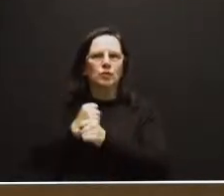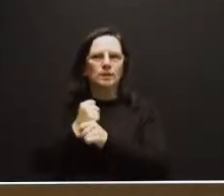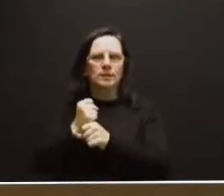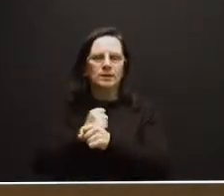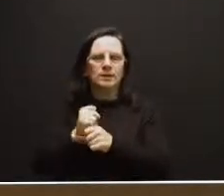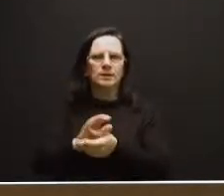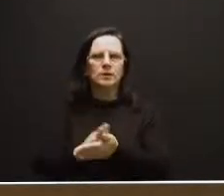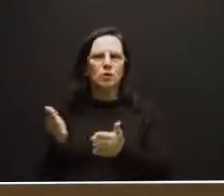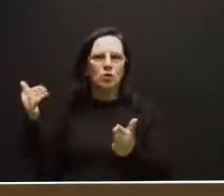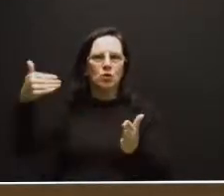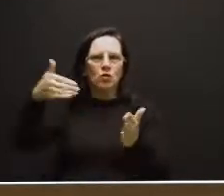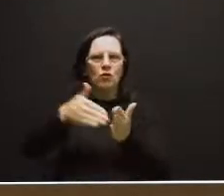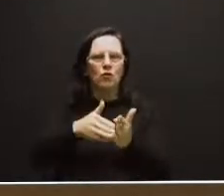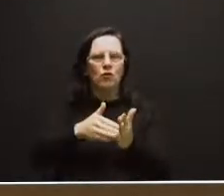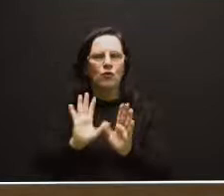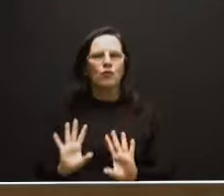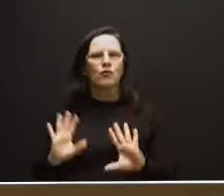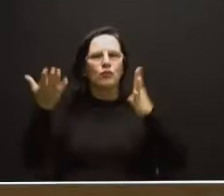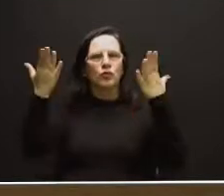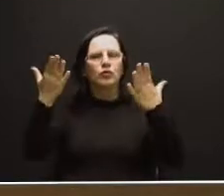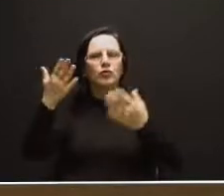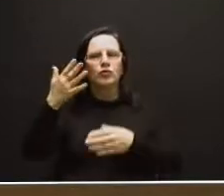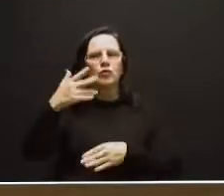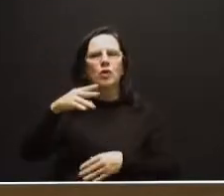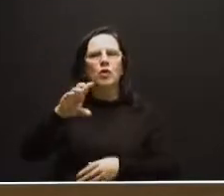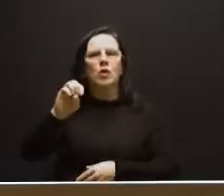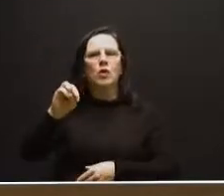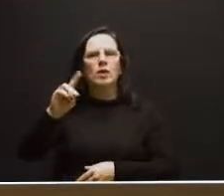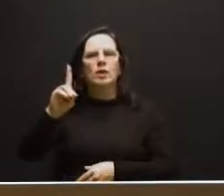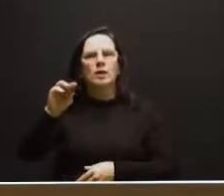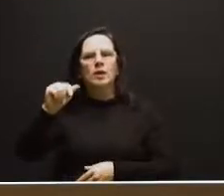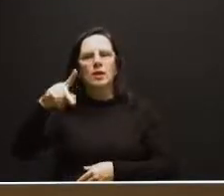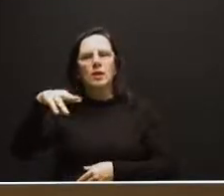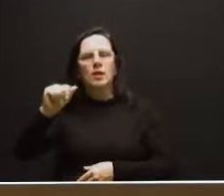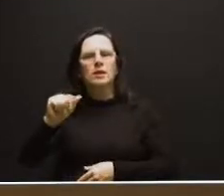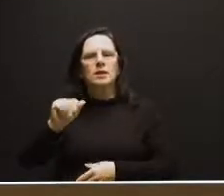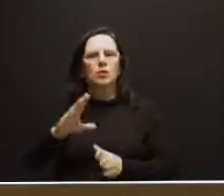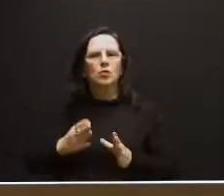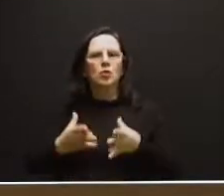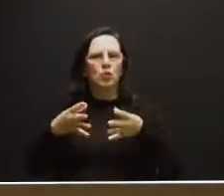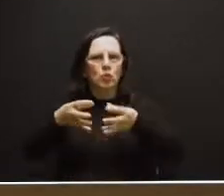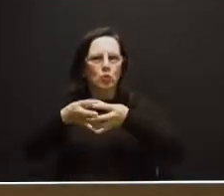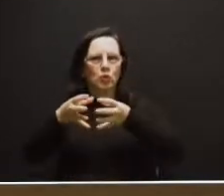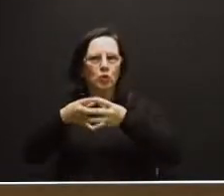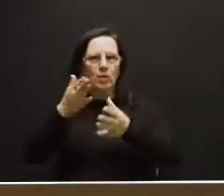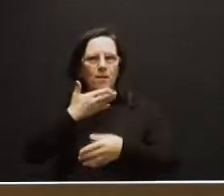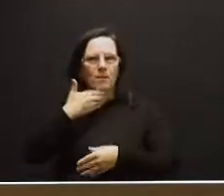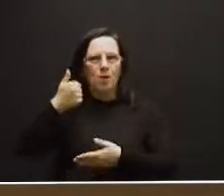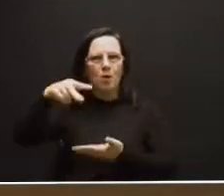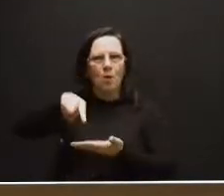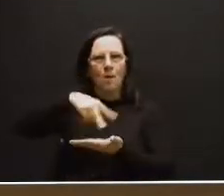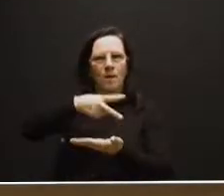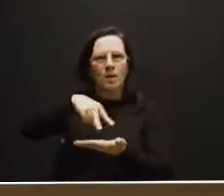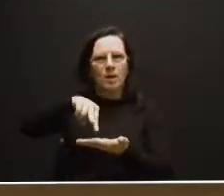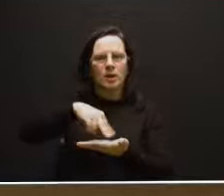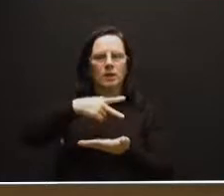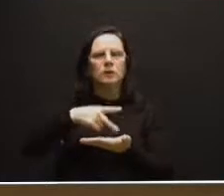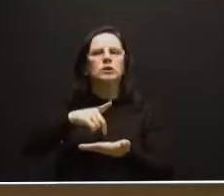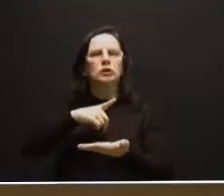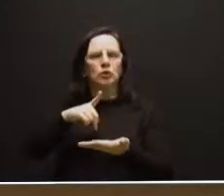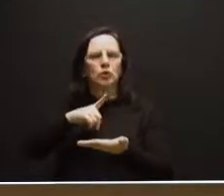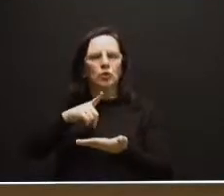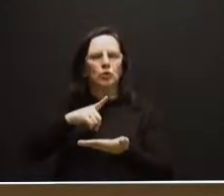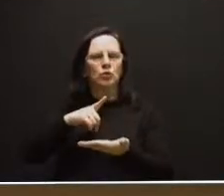retornaram do maior festival de dança do país com o prêmio especial de melhor grupo e melhor bailarina obtiveram